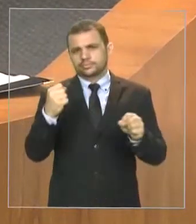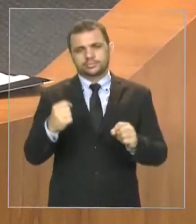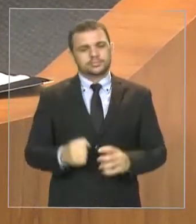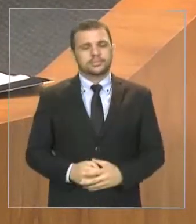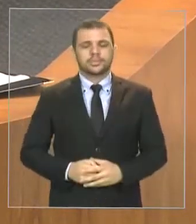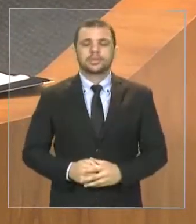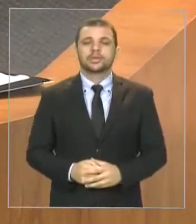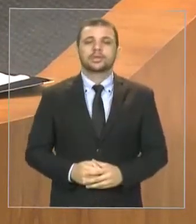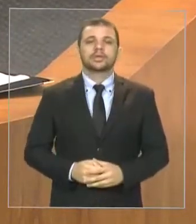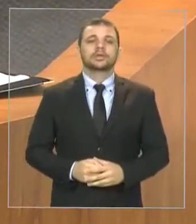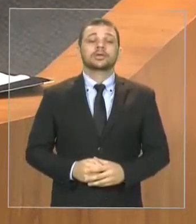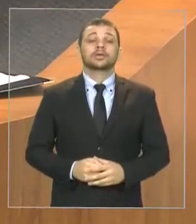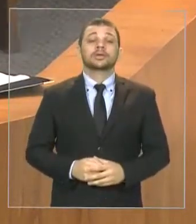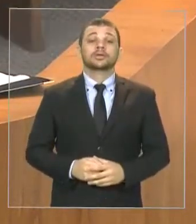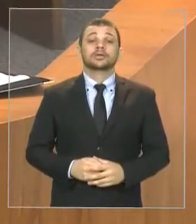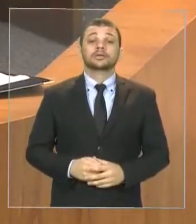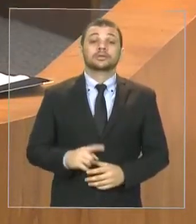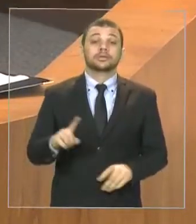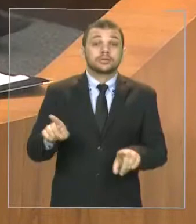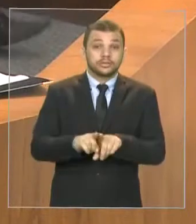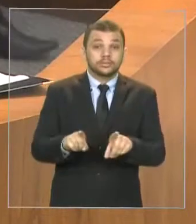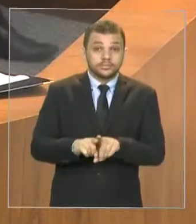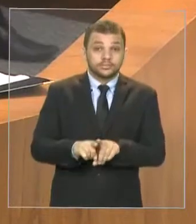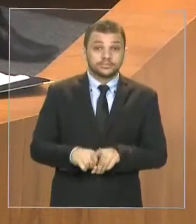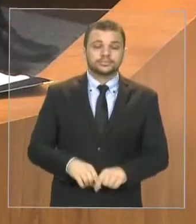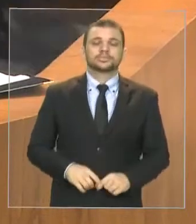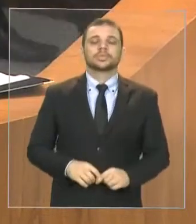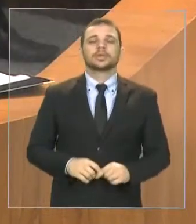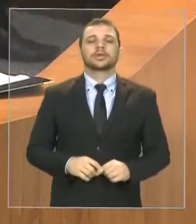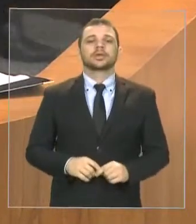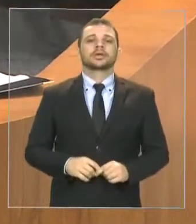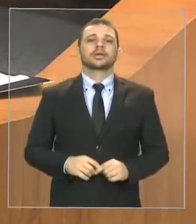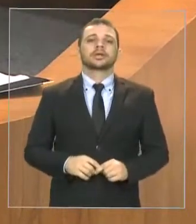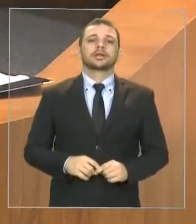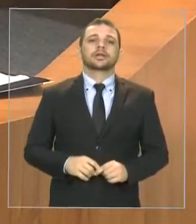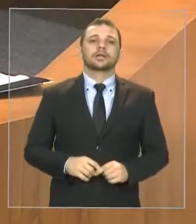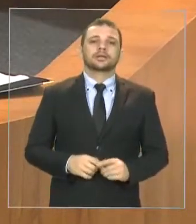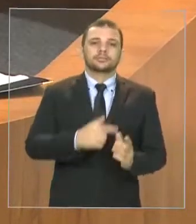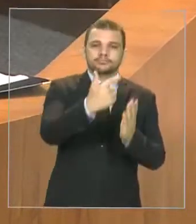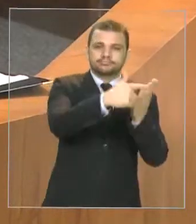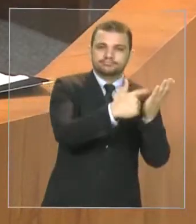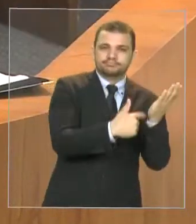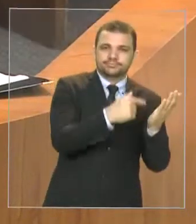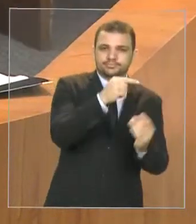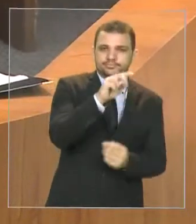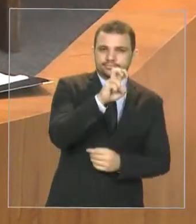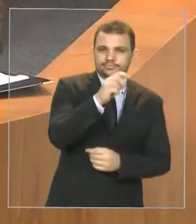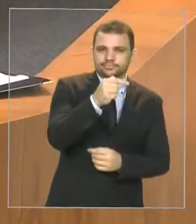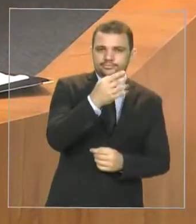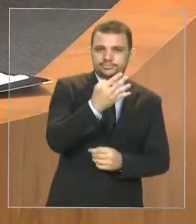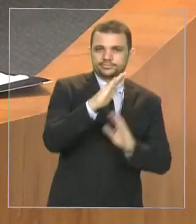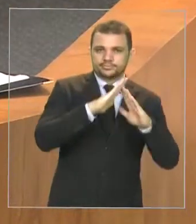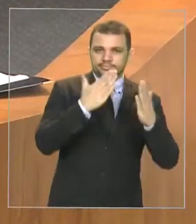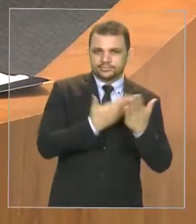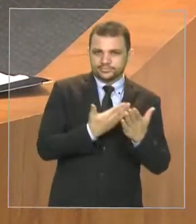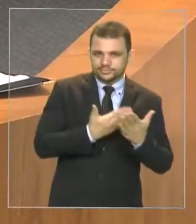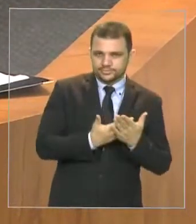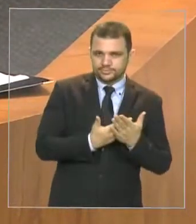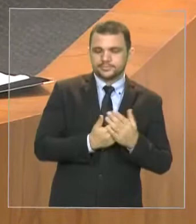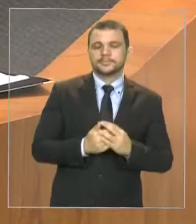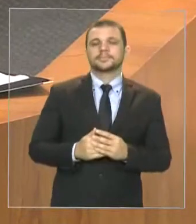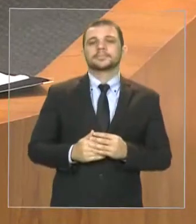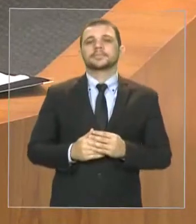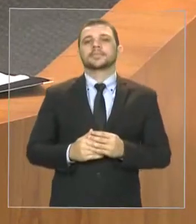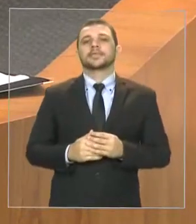2, nessa relação de 574 escolas, tem para mais de 50 escolas, que na hora que a gente